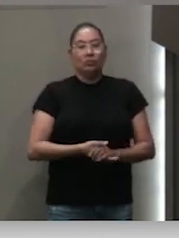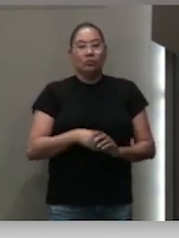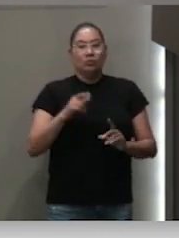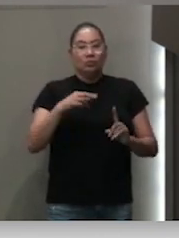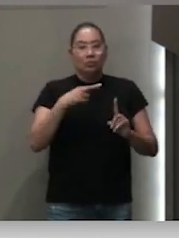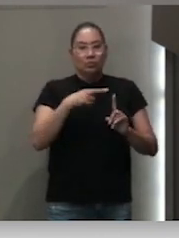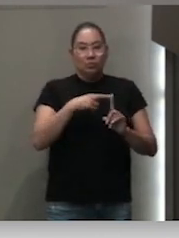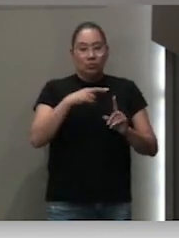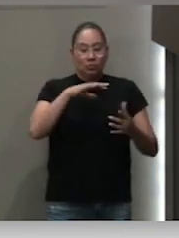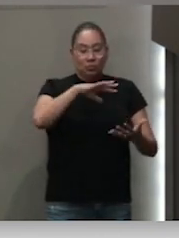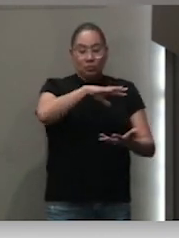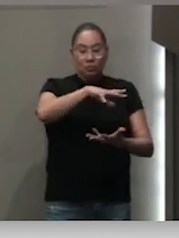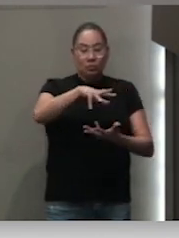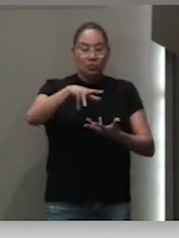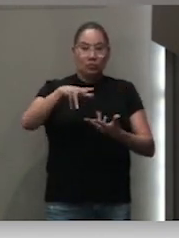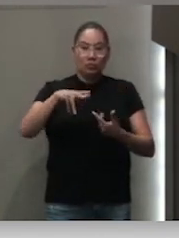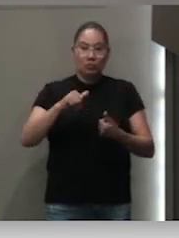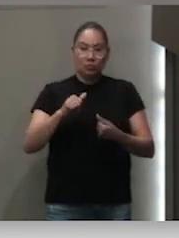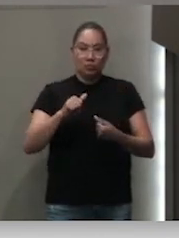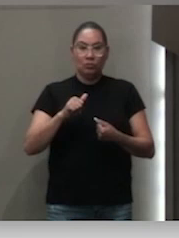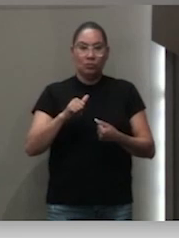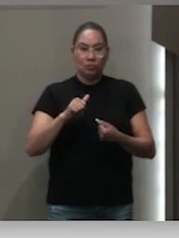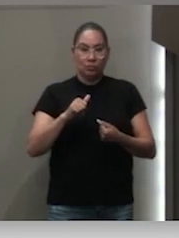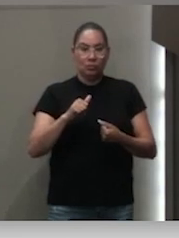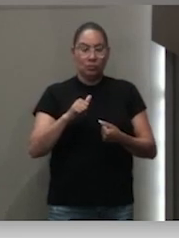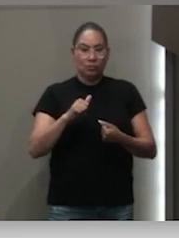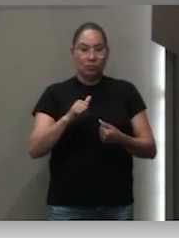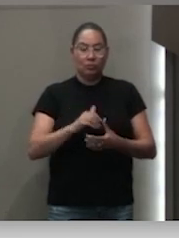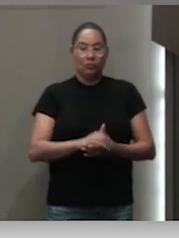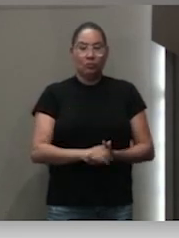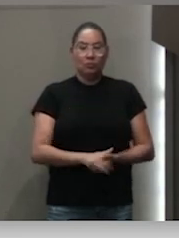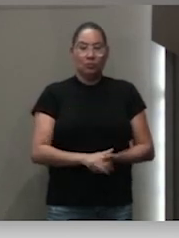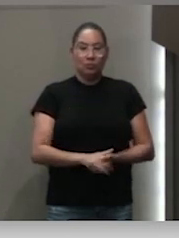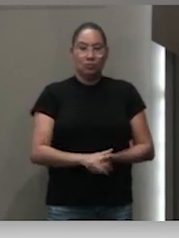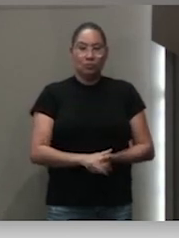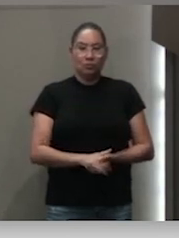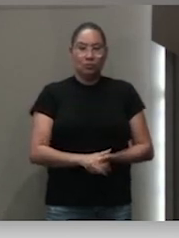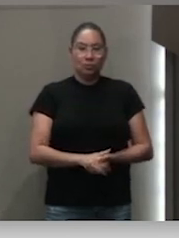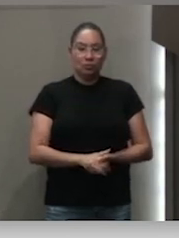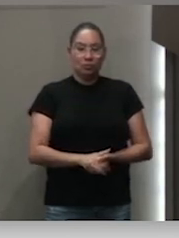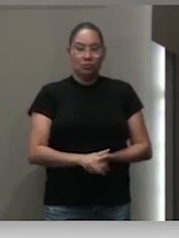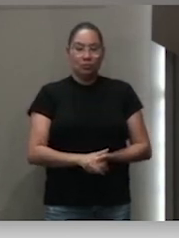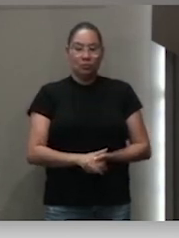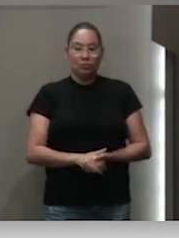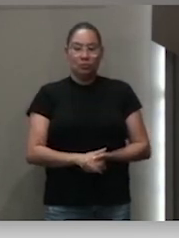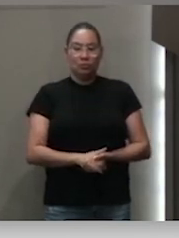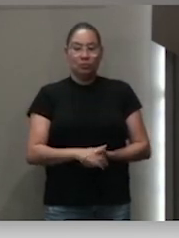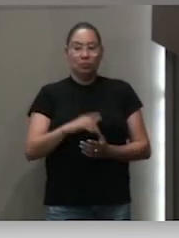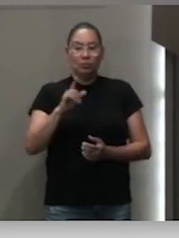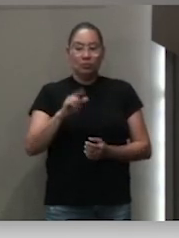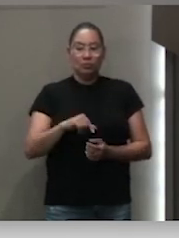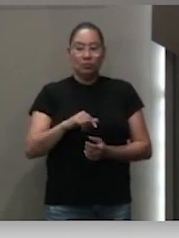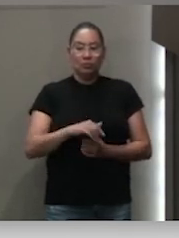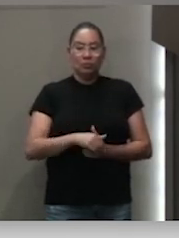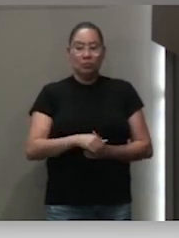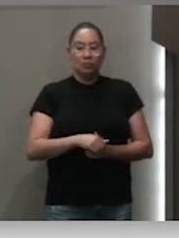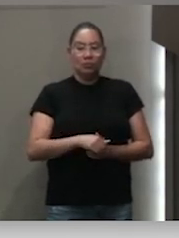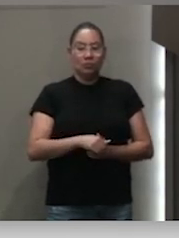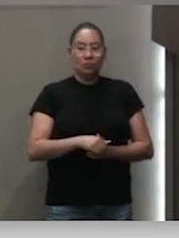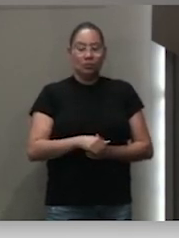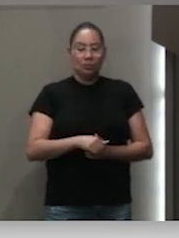referência mundial de logística reversa que é o calag que é a logística